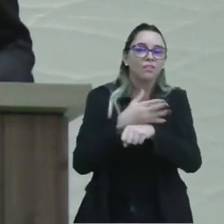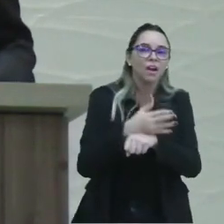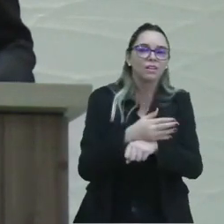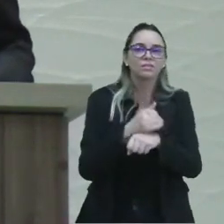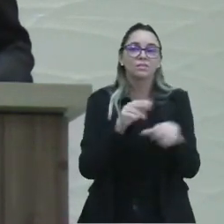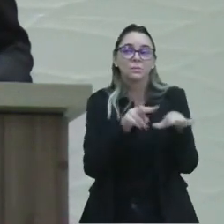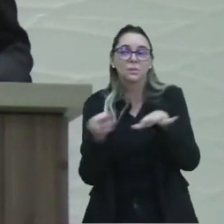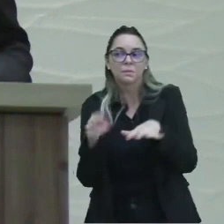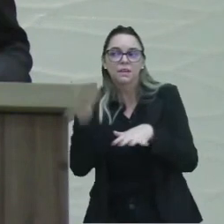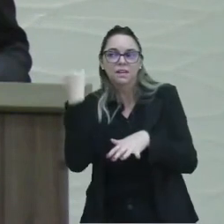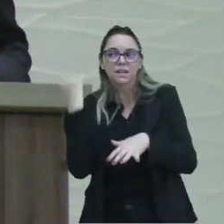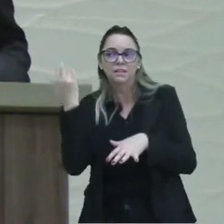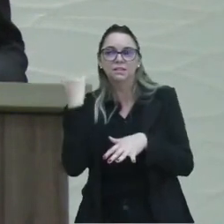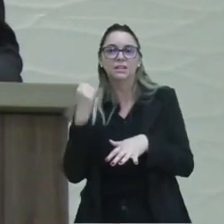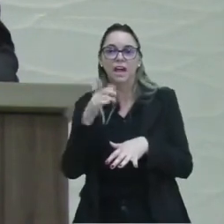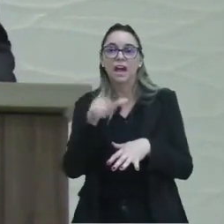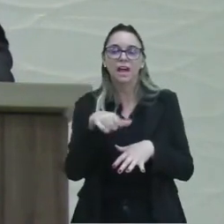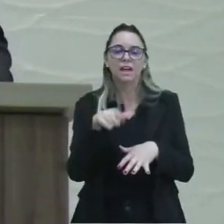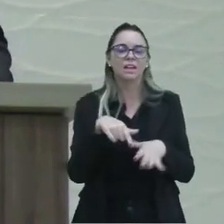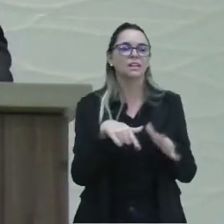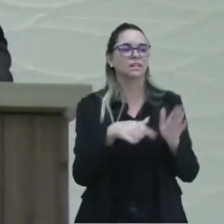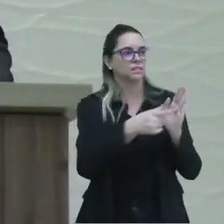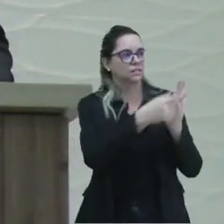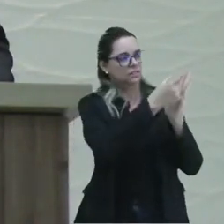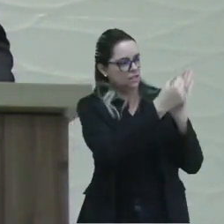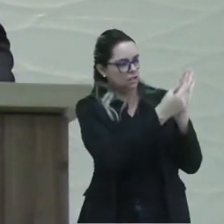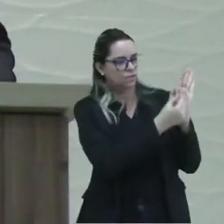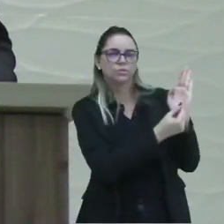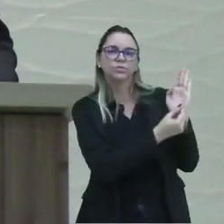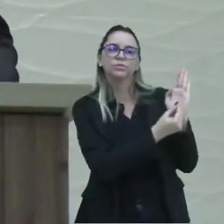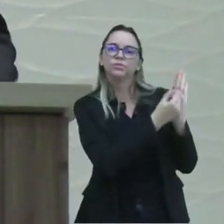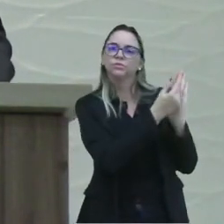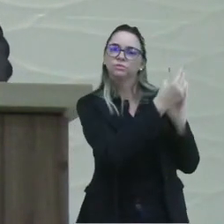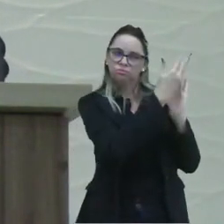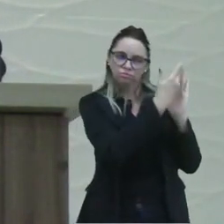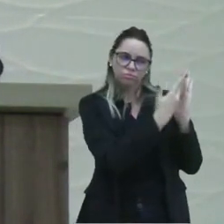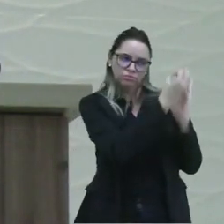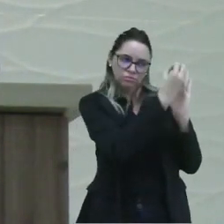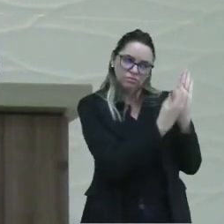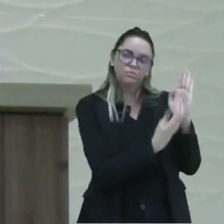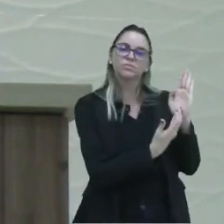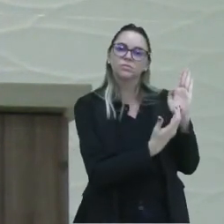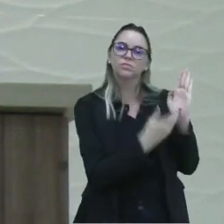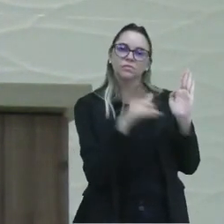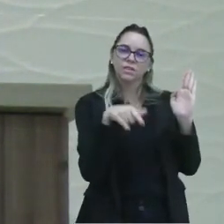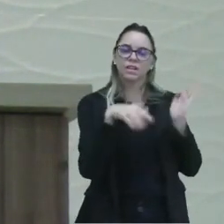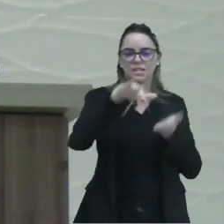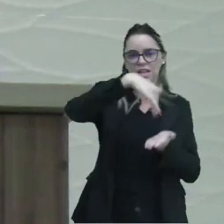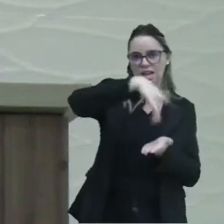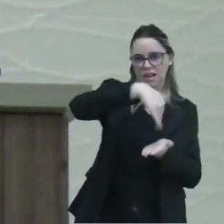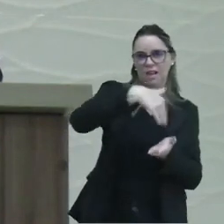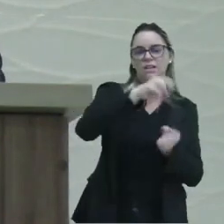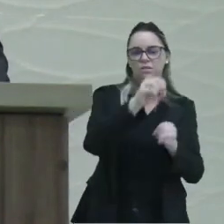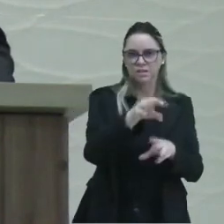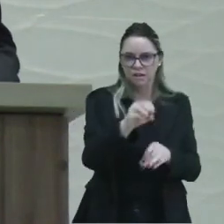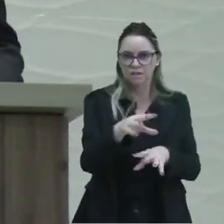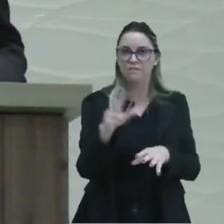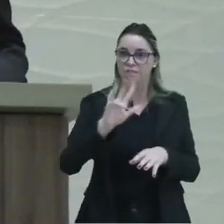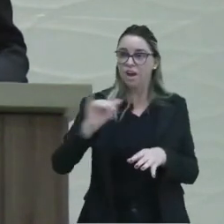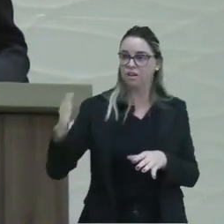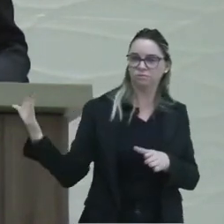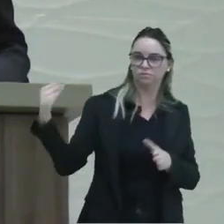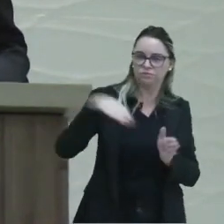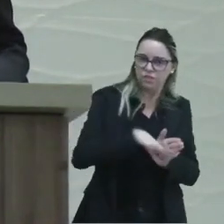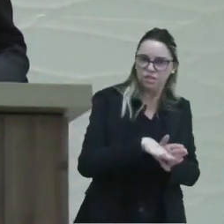de contas. A prestação de contas vai ser feita. A secretária de Educação disse que vai mandar